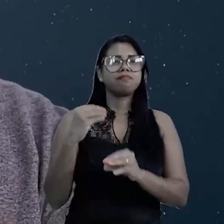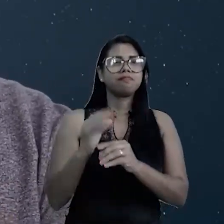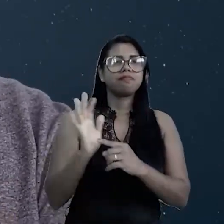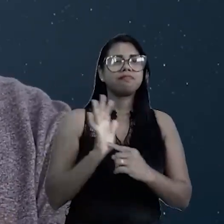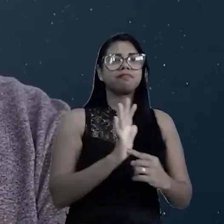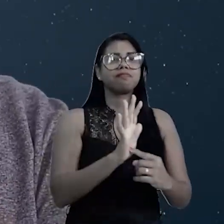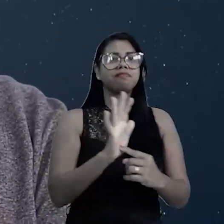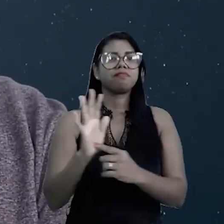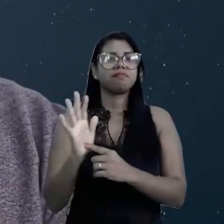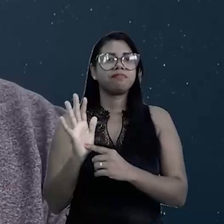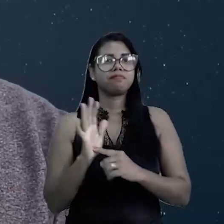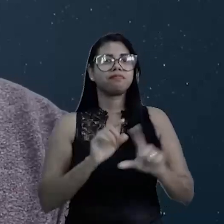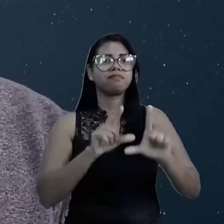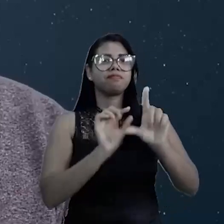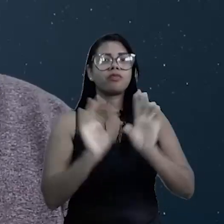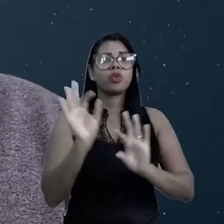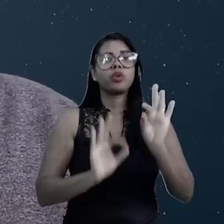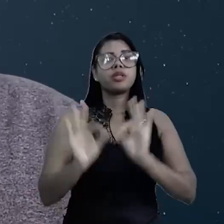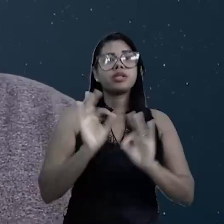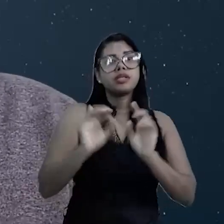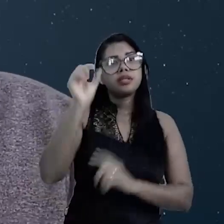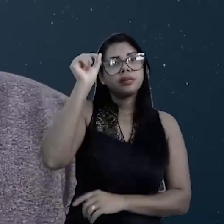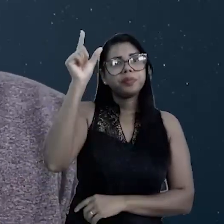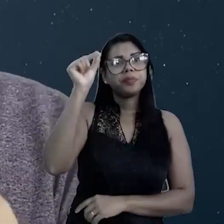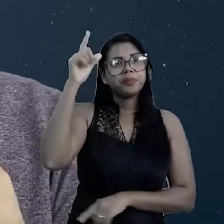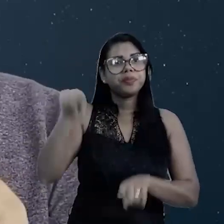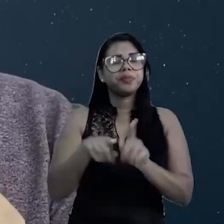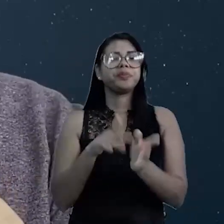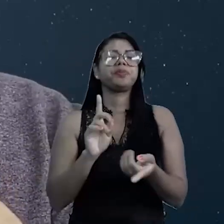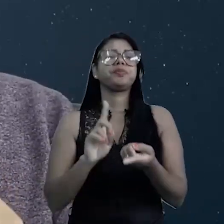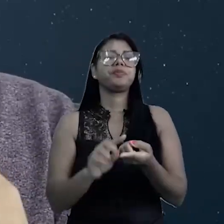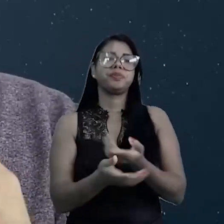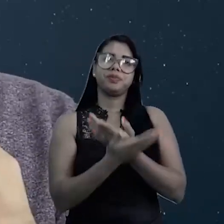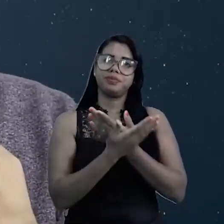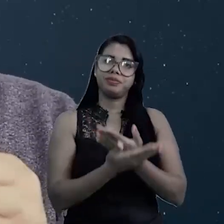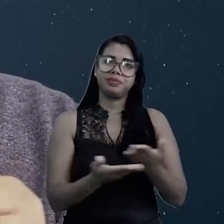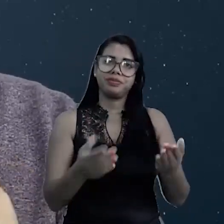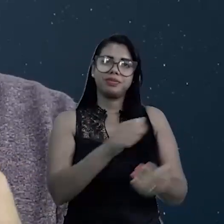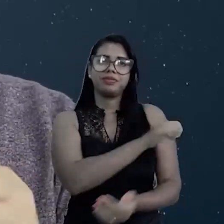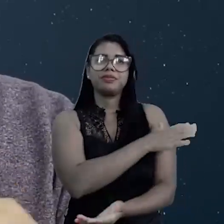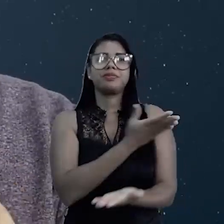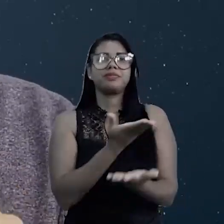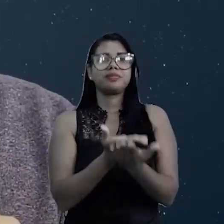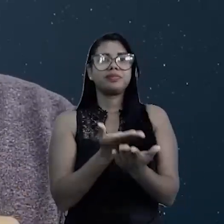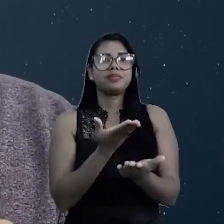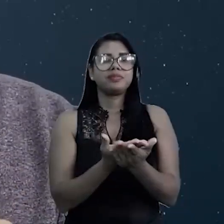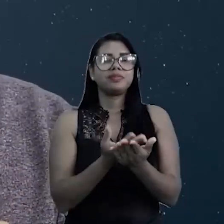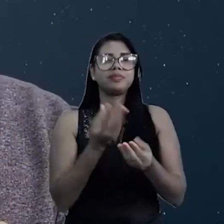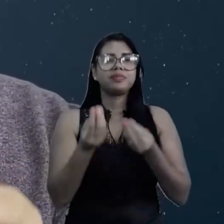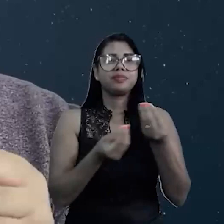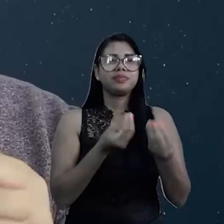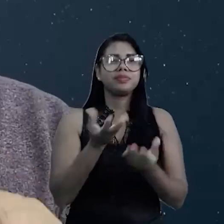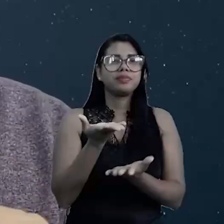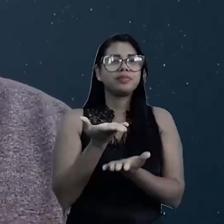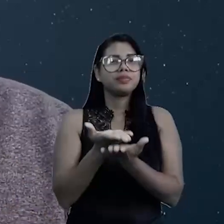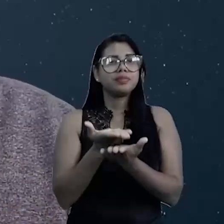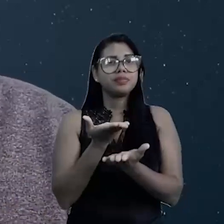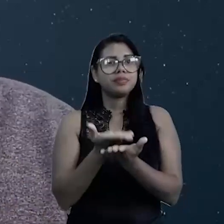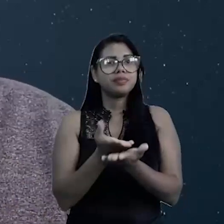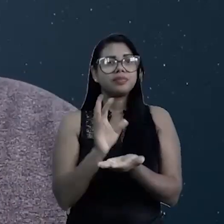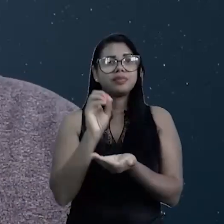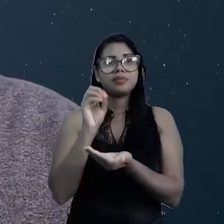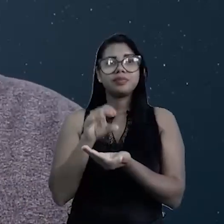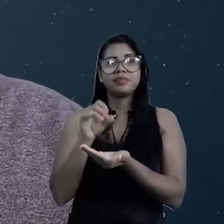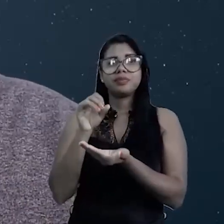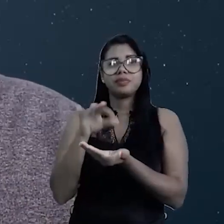a questão da seleção e organização de ideias, né? Para você. Isso é uma forma de revisar, não é? O